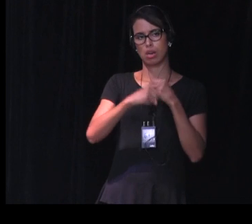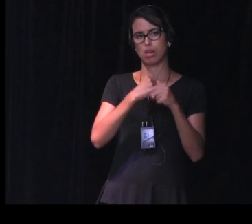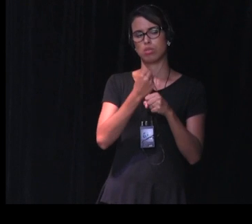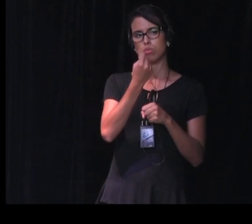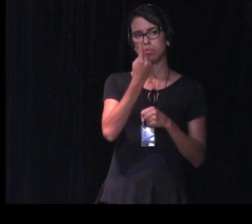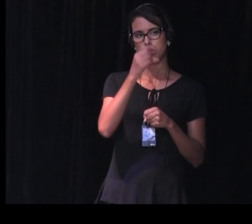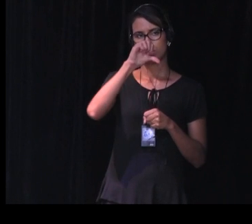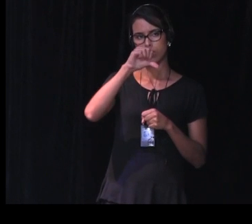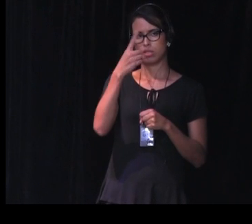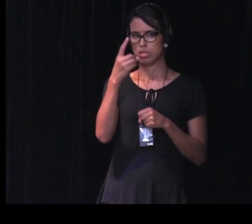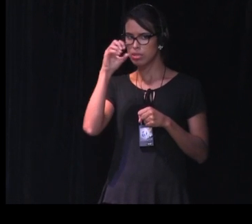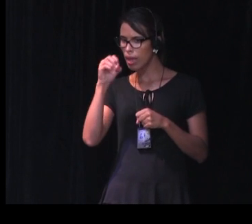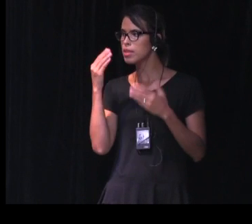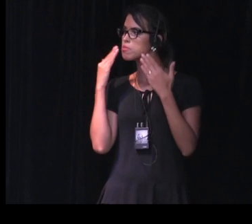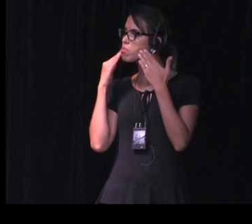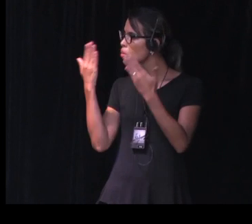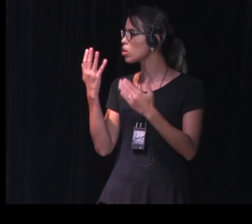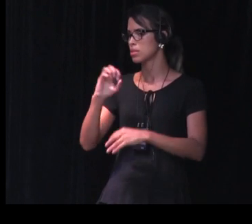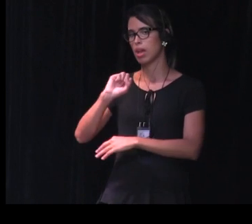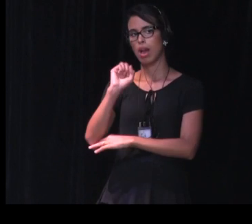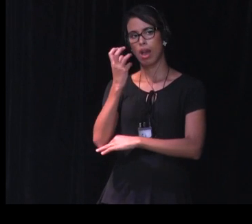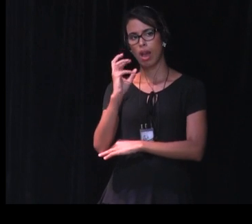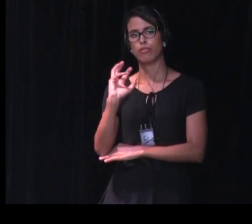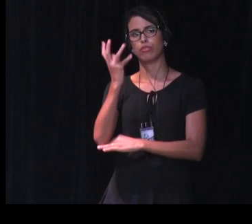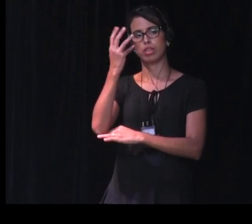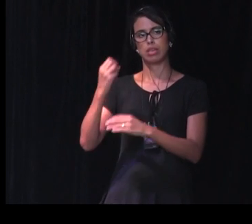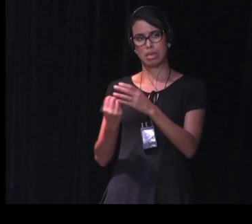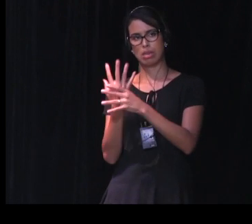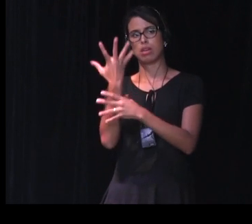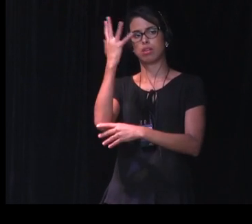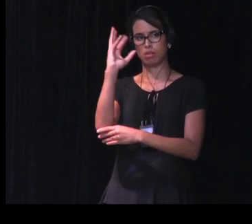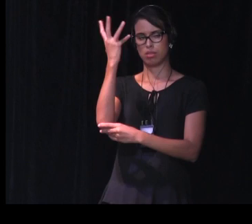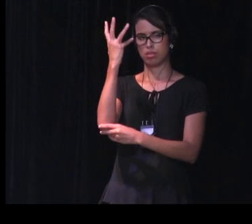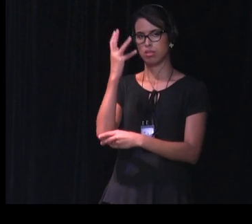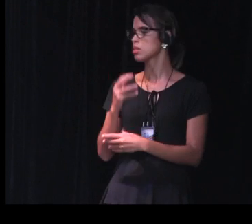1910, onde se vê que cresceram as árvores.